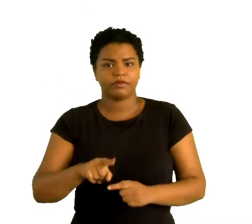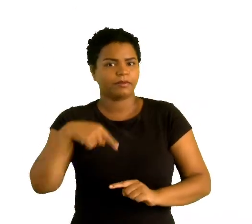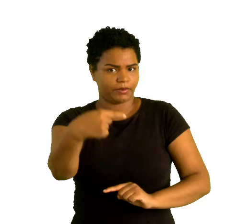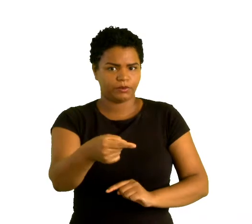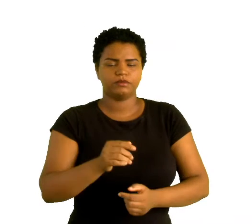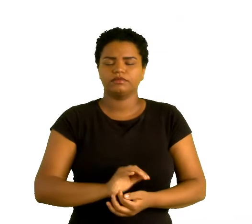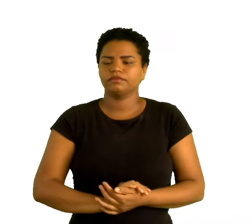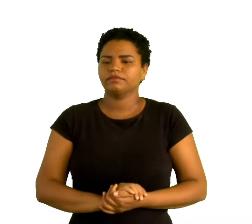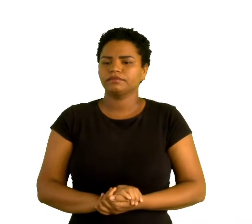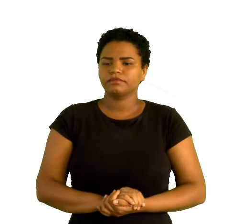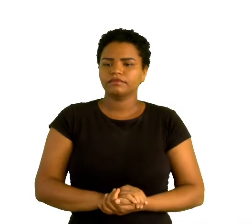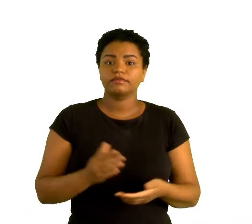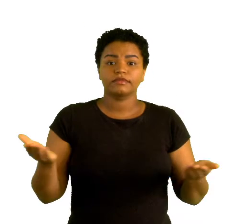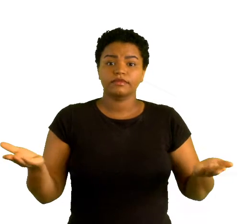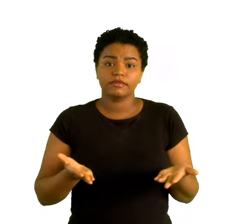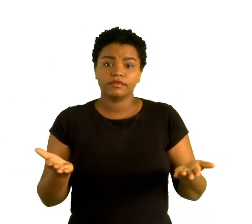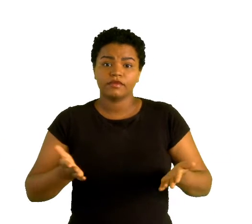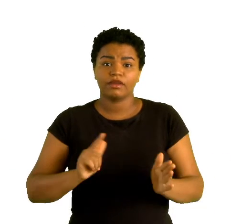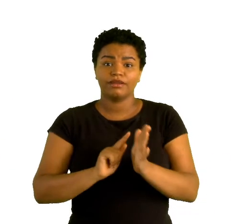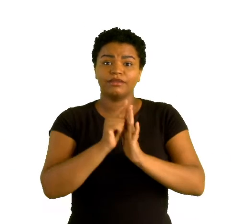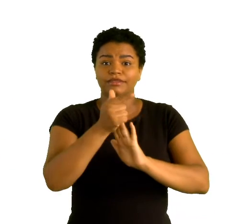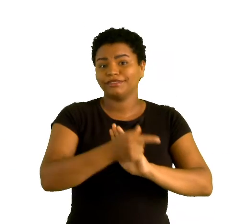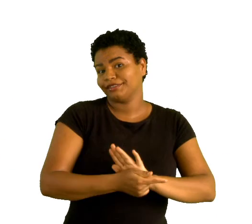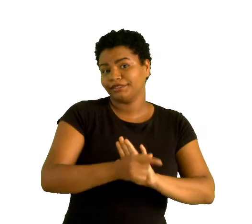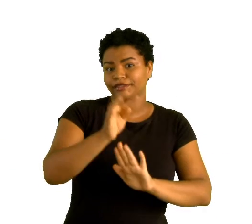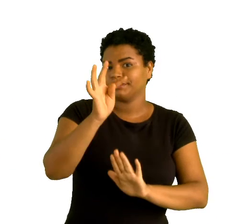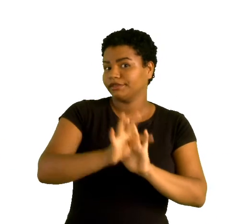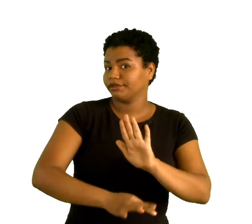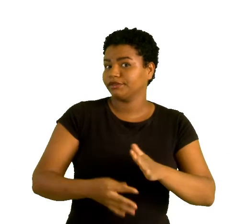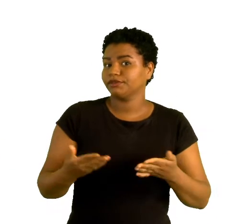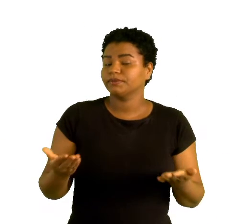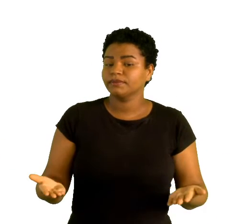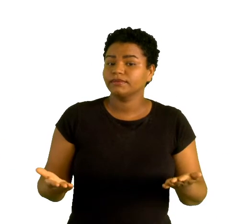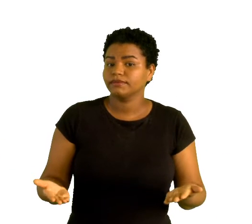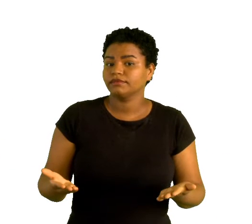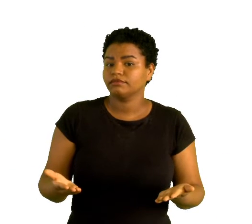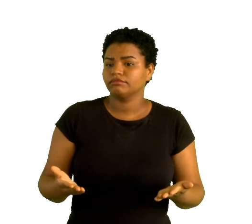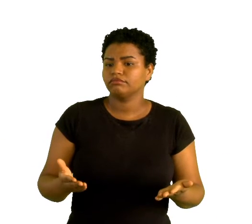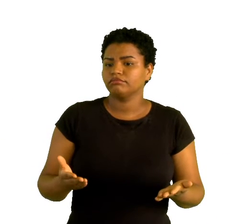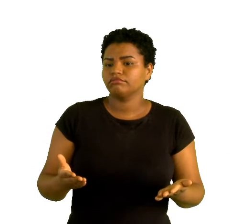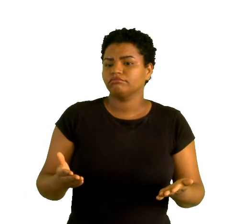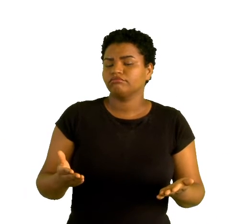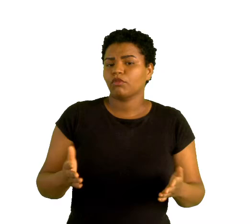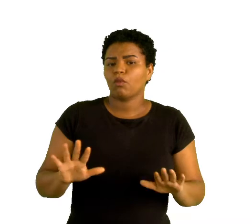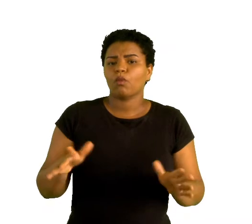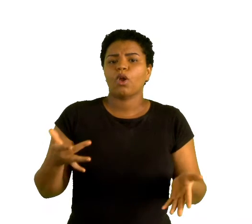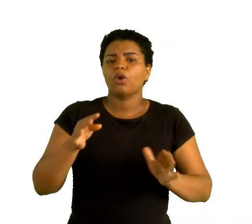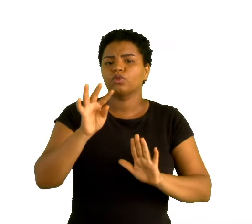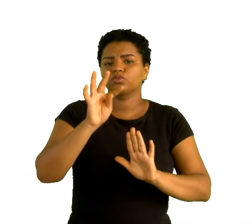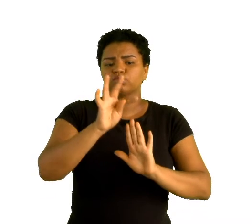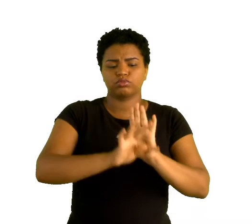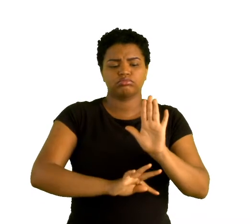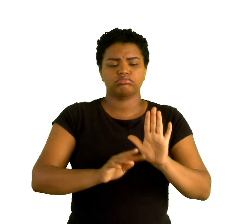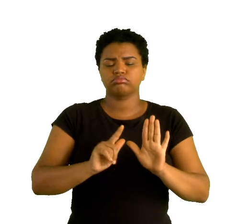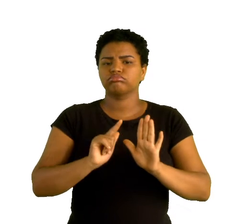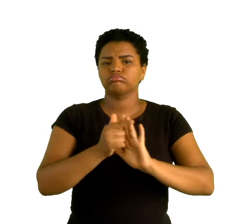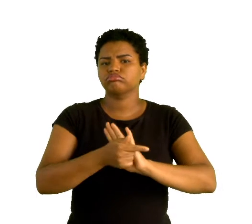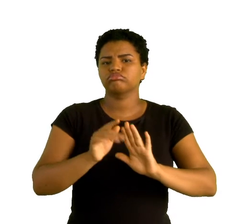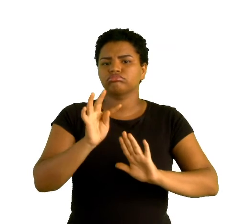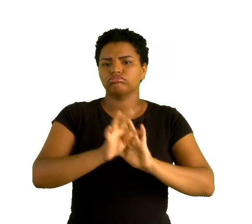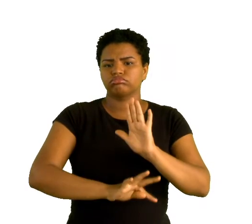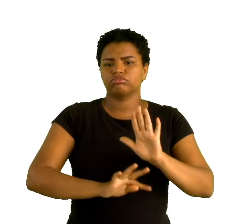próxima? E agora, qual é o gênero desse texto? Ele pertence a qual gênero textual? Uma